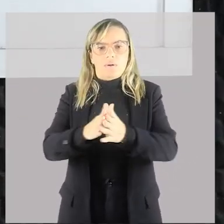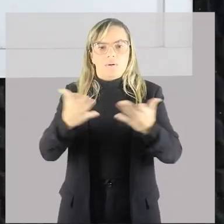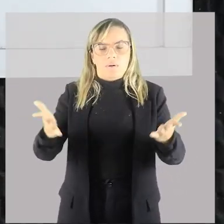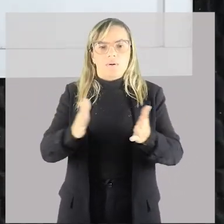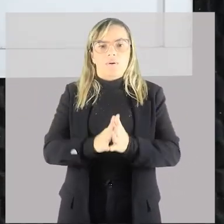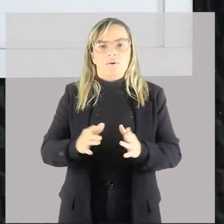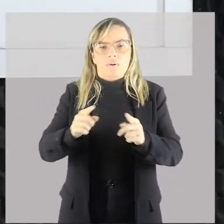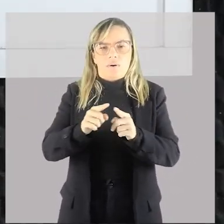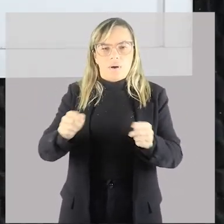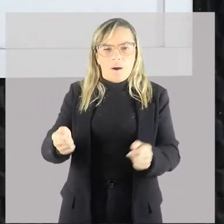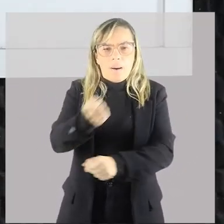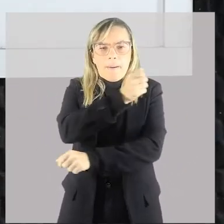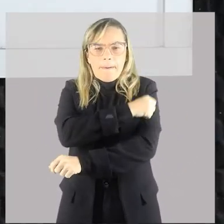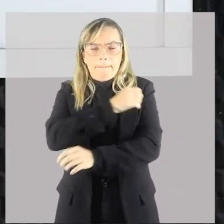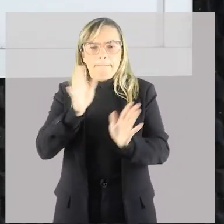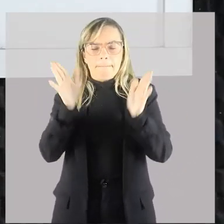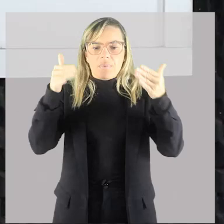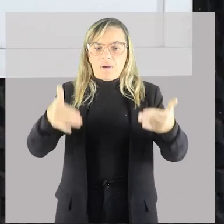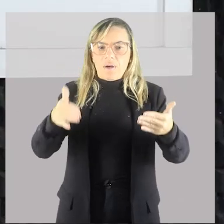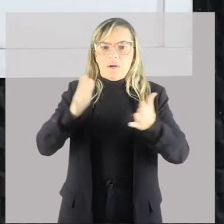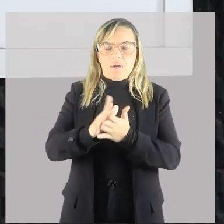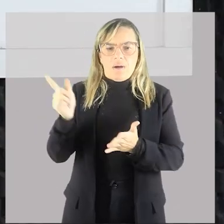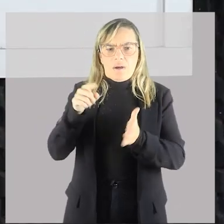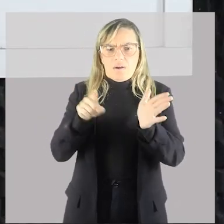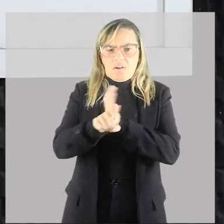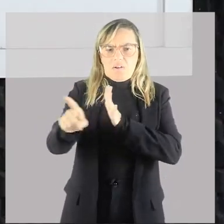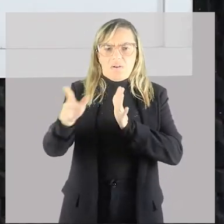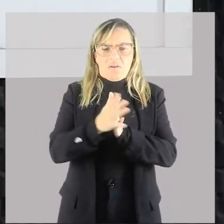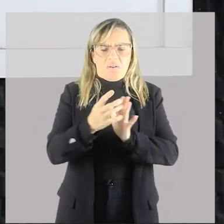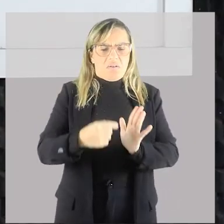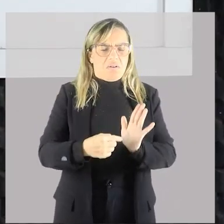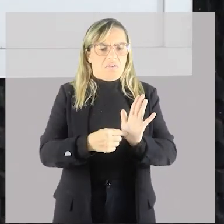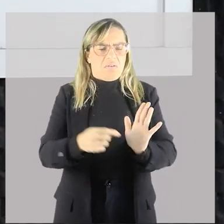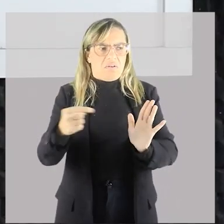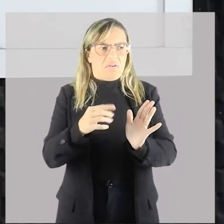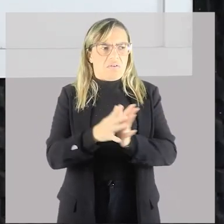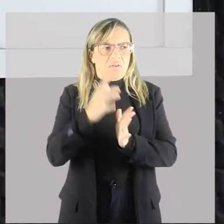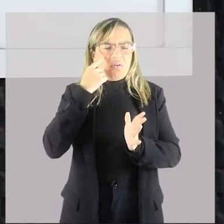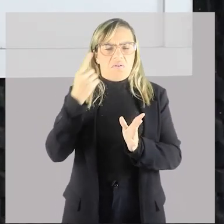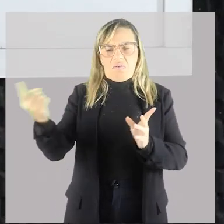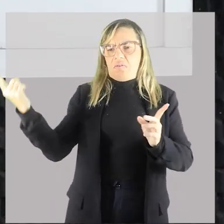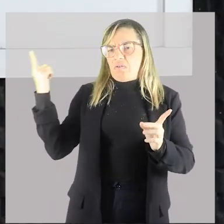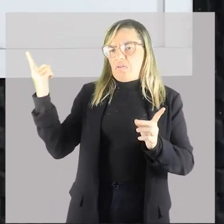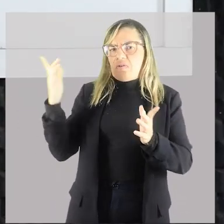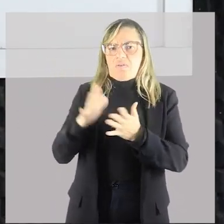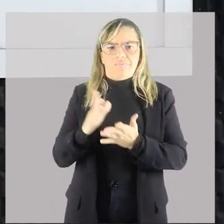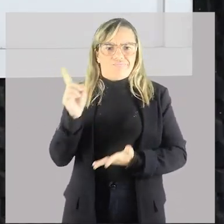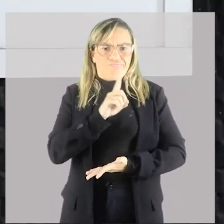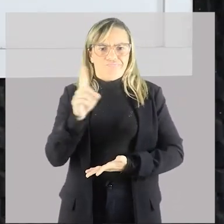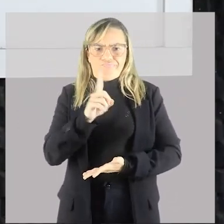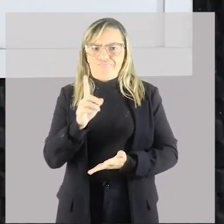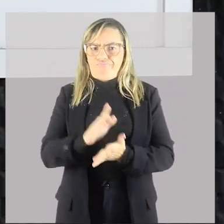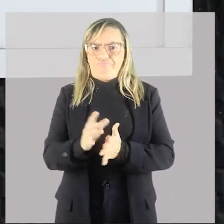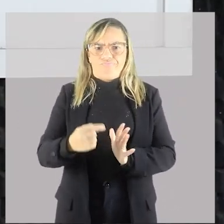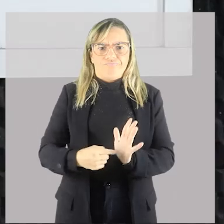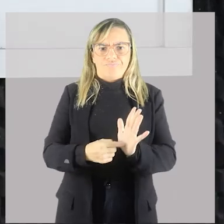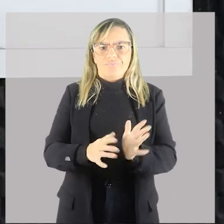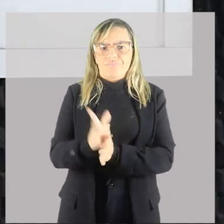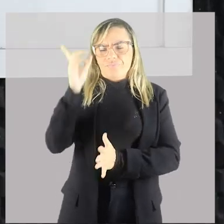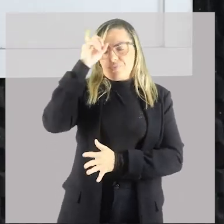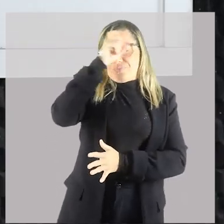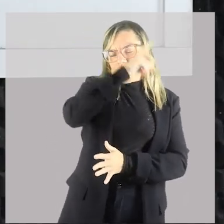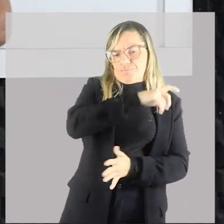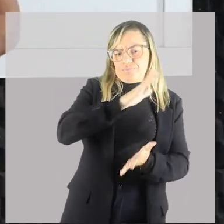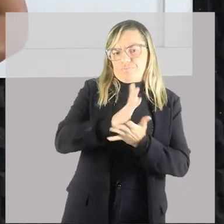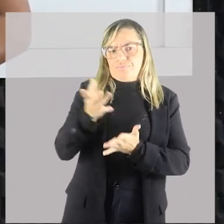Turma, muita atenção, porque a questão não vem te dizendo: ah, esse problema aqui é permutação, é combinação, é arranjo. Muito difícil, pode